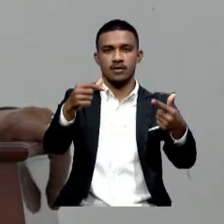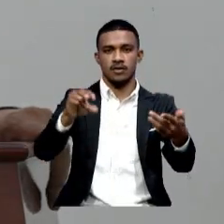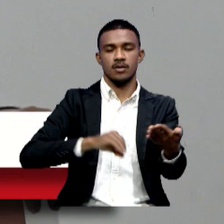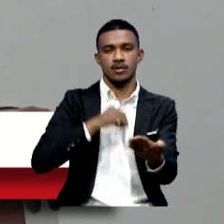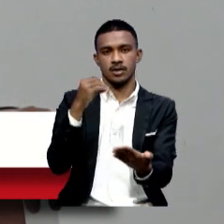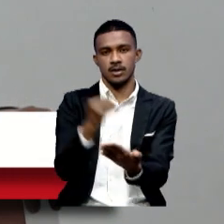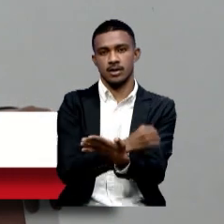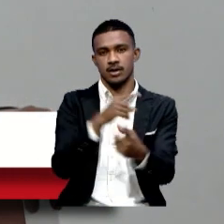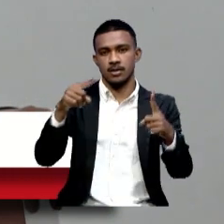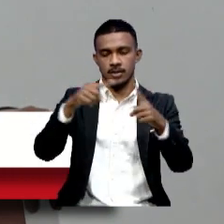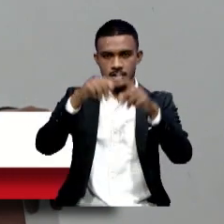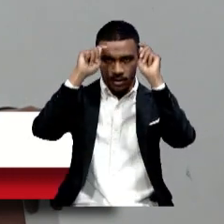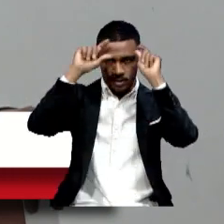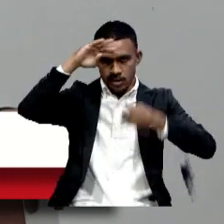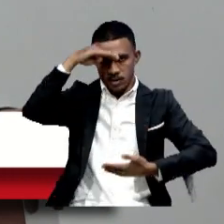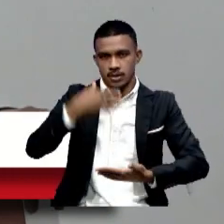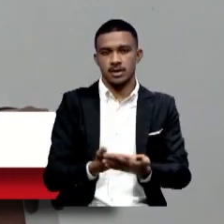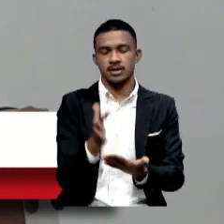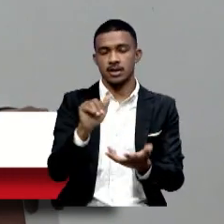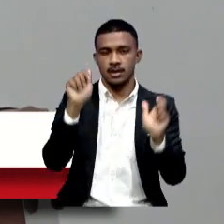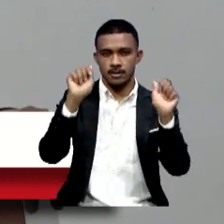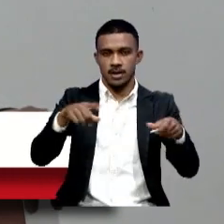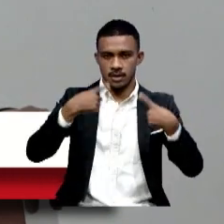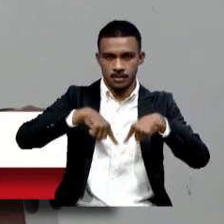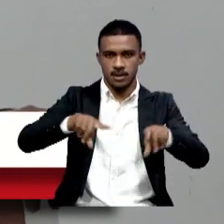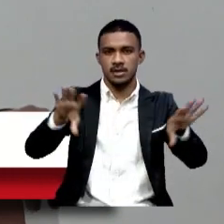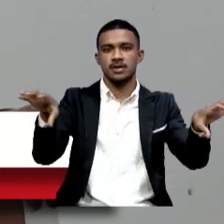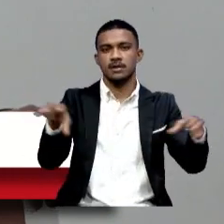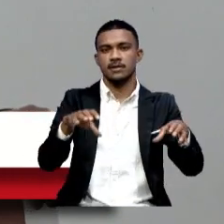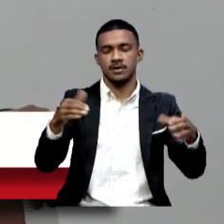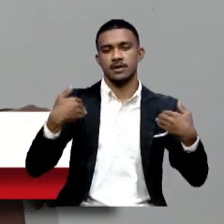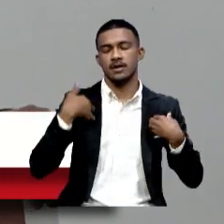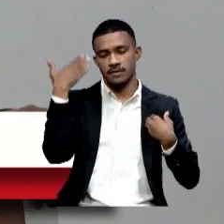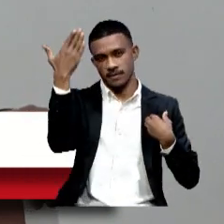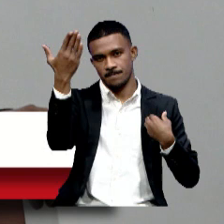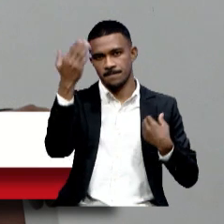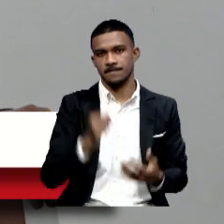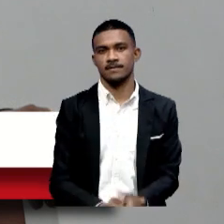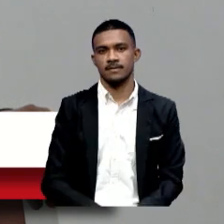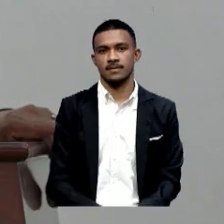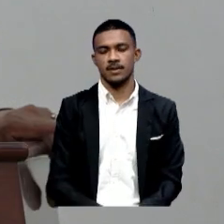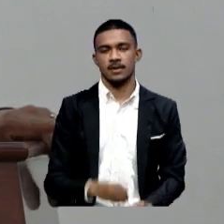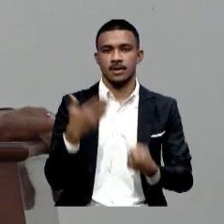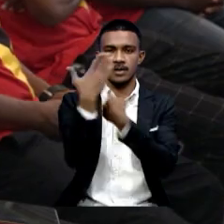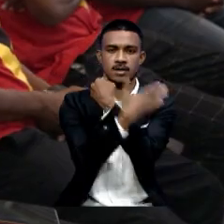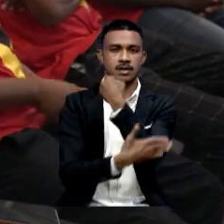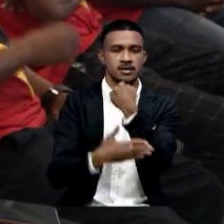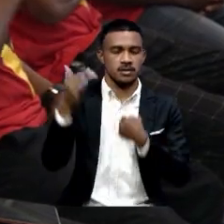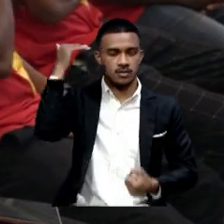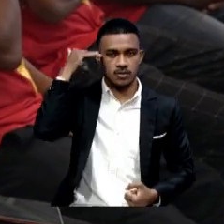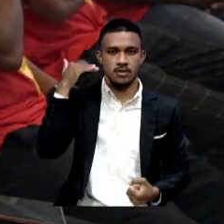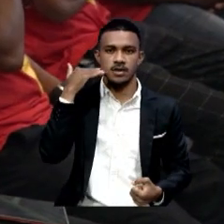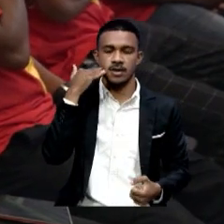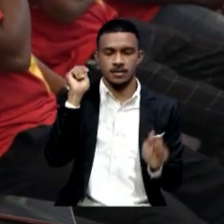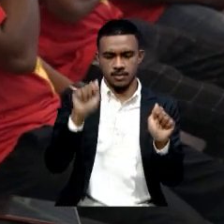para Timor-Ansira, onde bele serviço e a nação Coreia, a bele